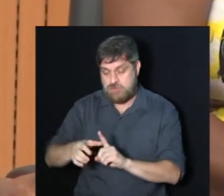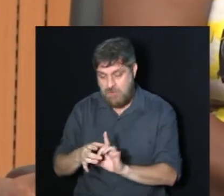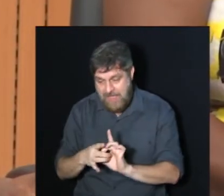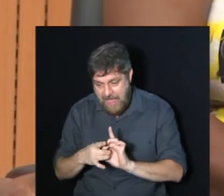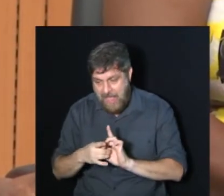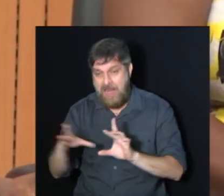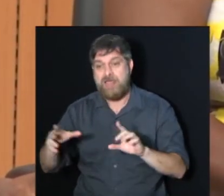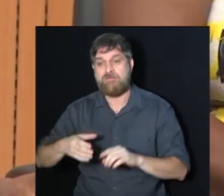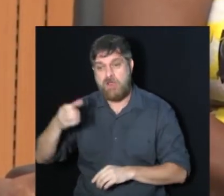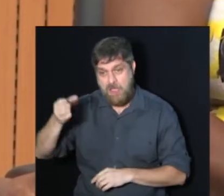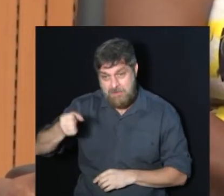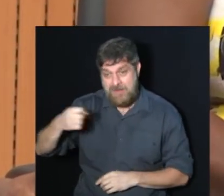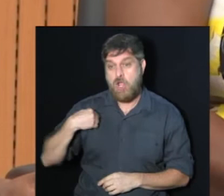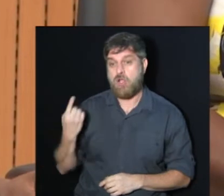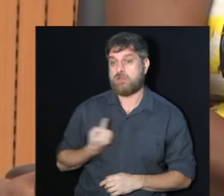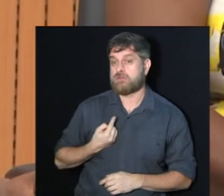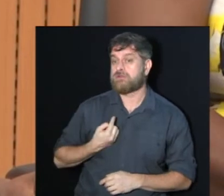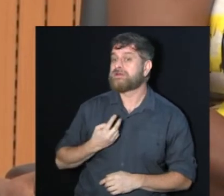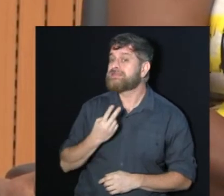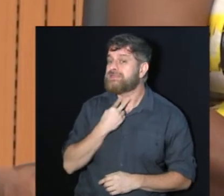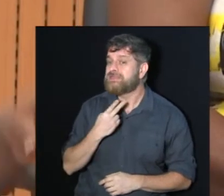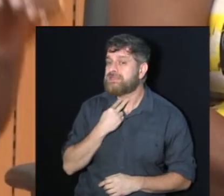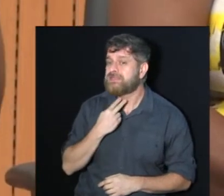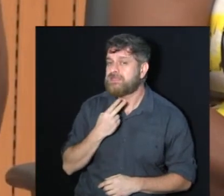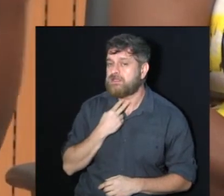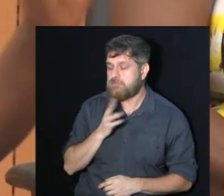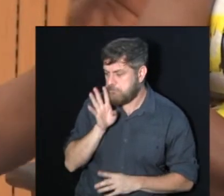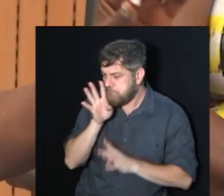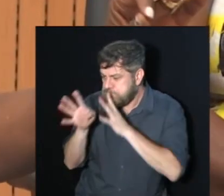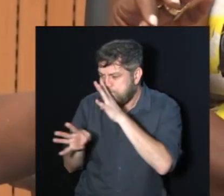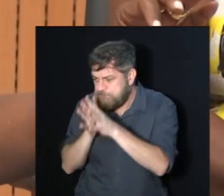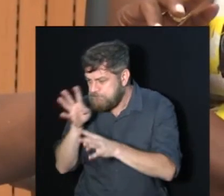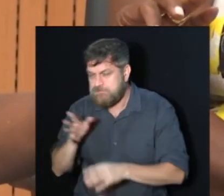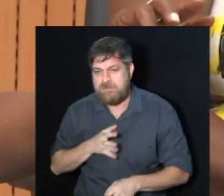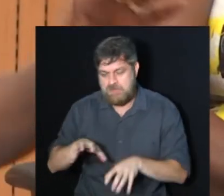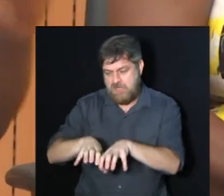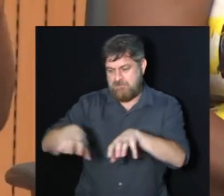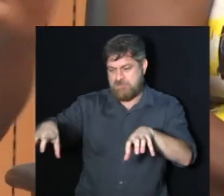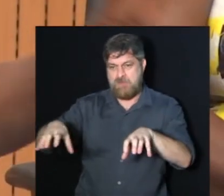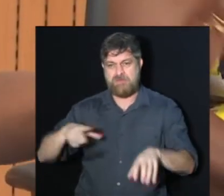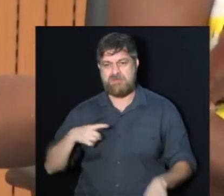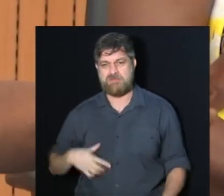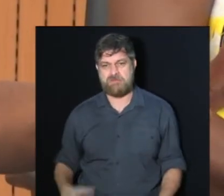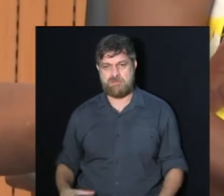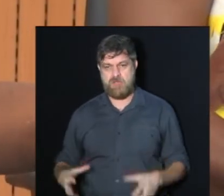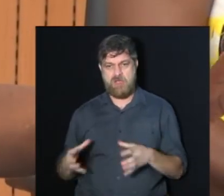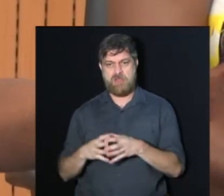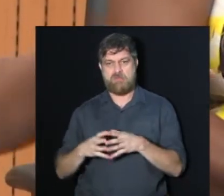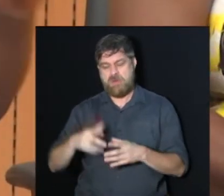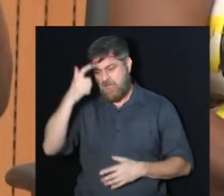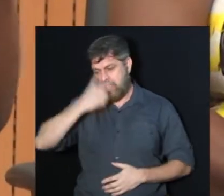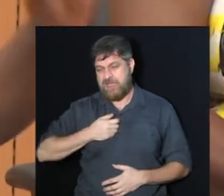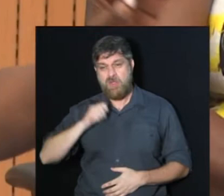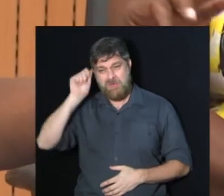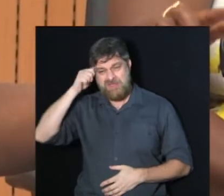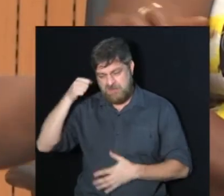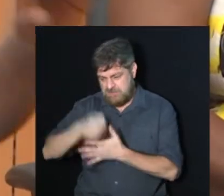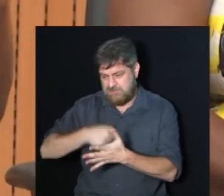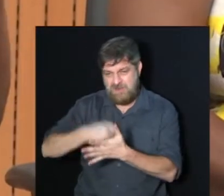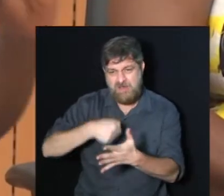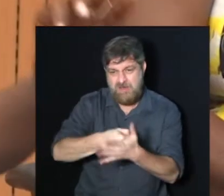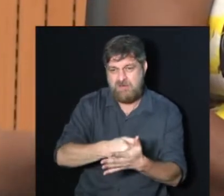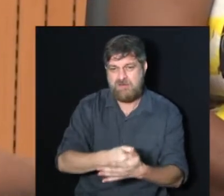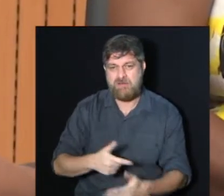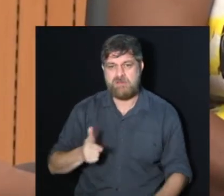não podemos, nós que somos negros, não podemos. Já foi esse negócio de movimento negro, que eu toda a vida fui de movimento negro, mas já foi esse negócio, no